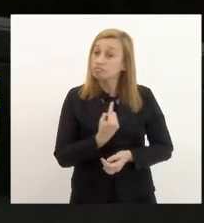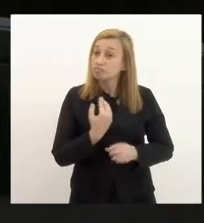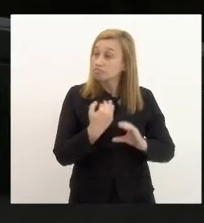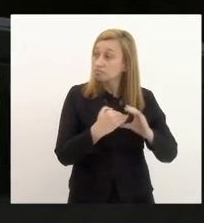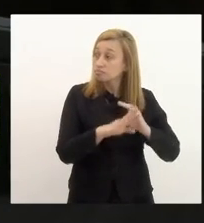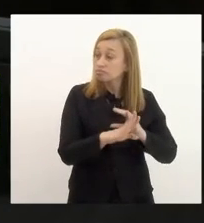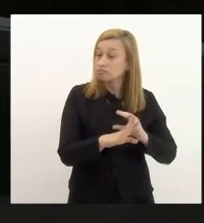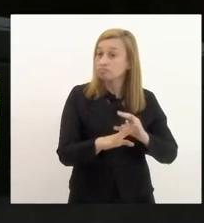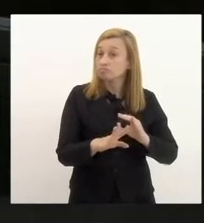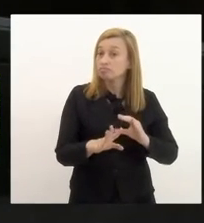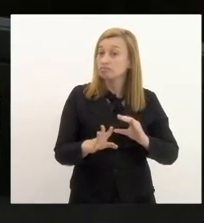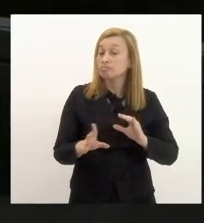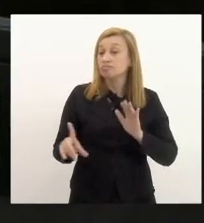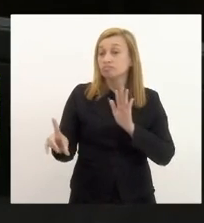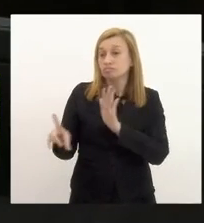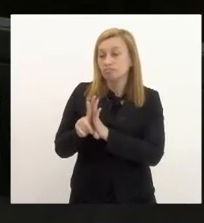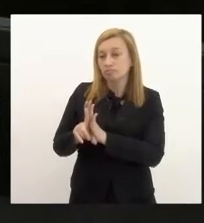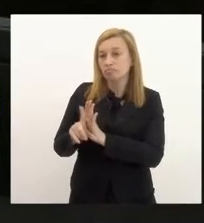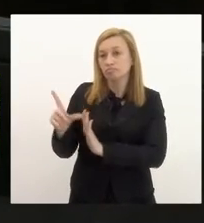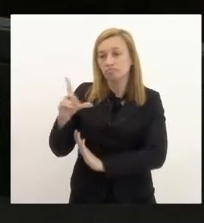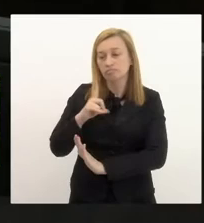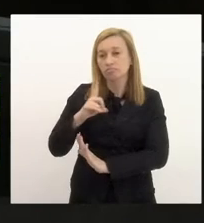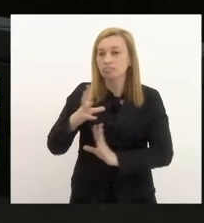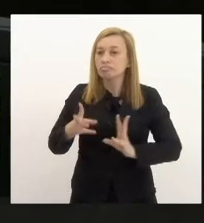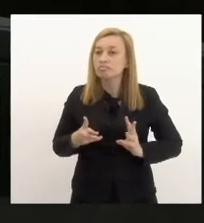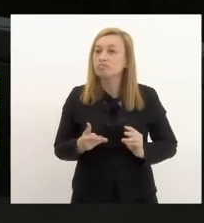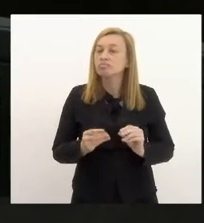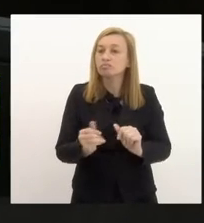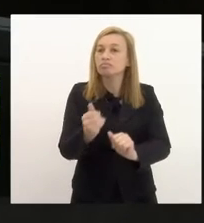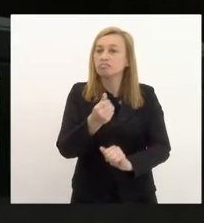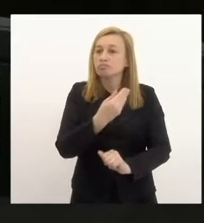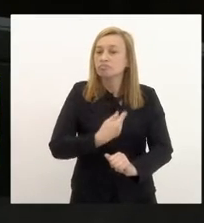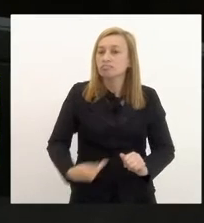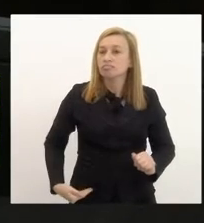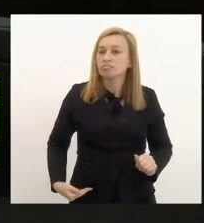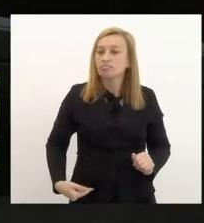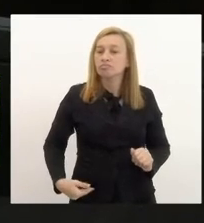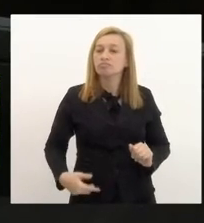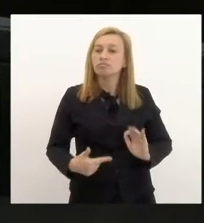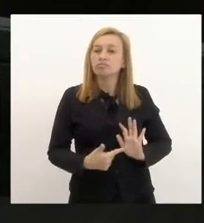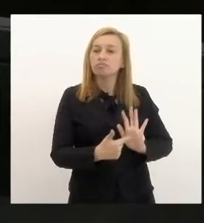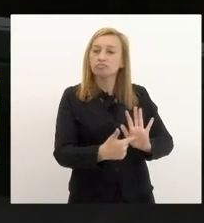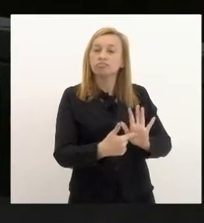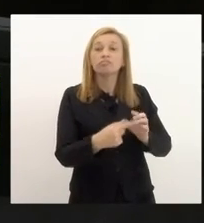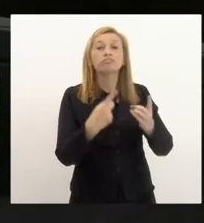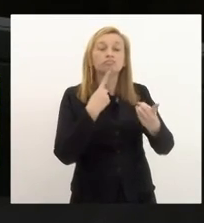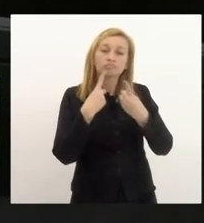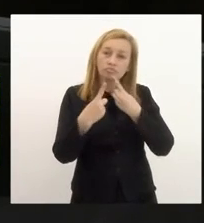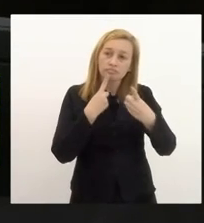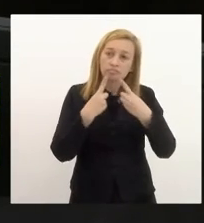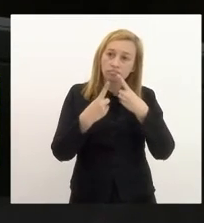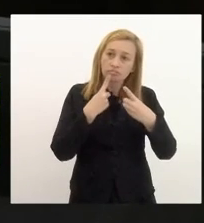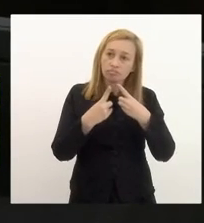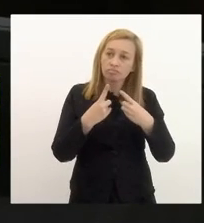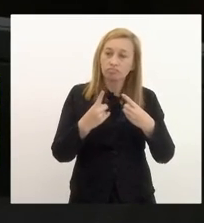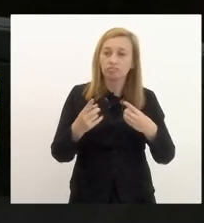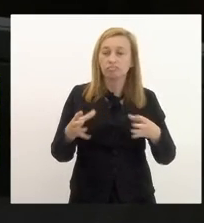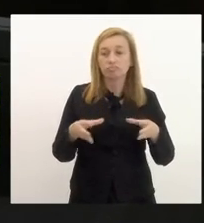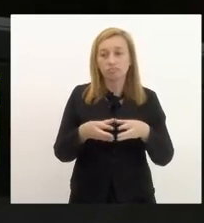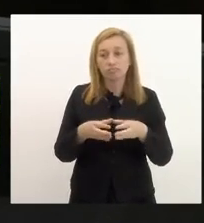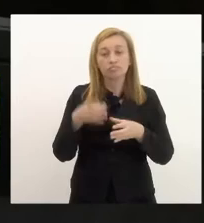encaminhamos era o que constava da lei Mas a sensibilidade exatamente do governador de colocar para que tem a discussão no Parlamento